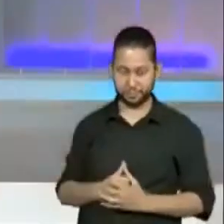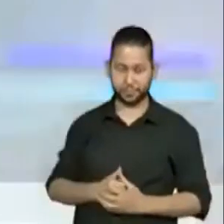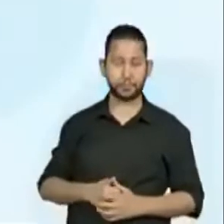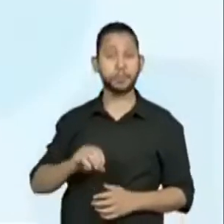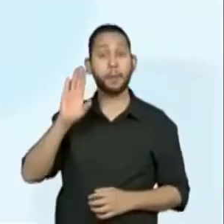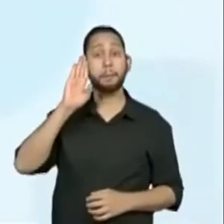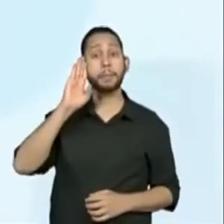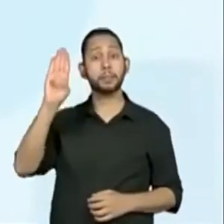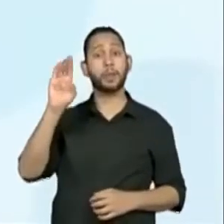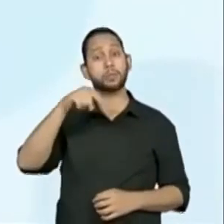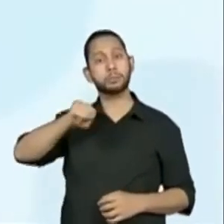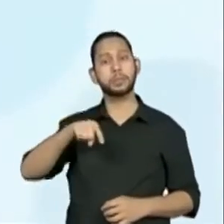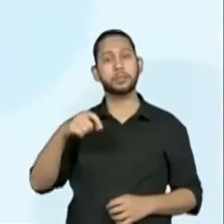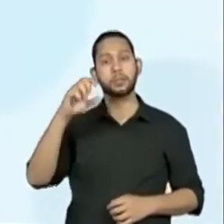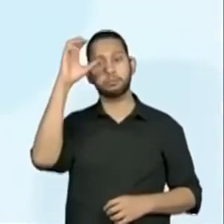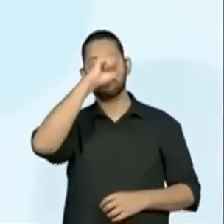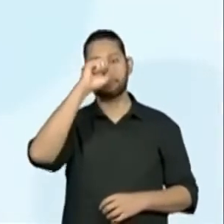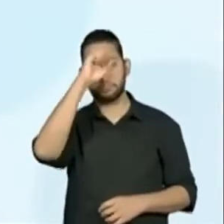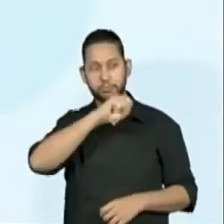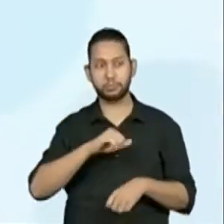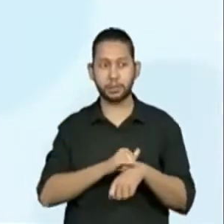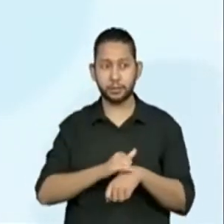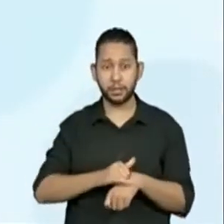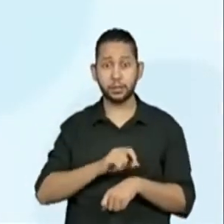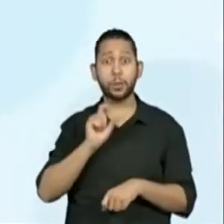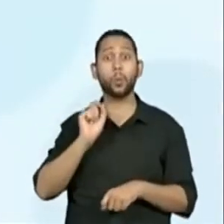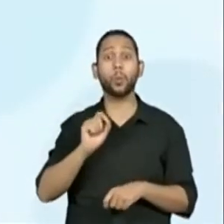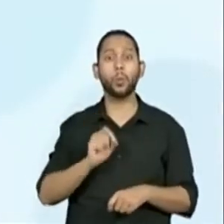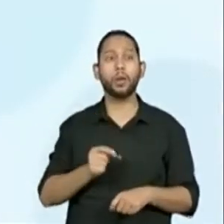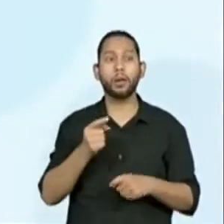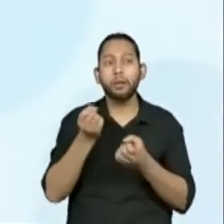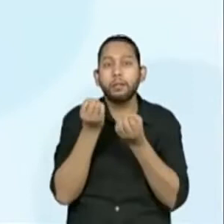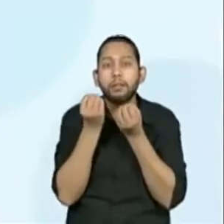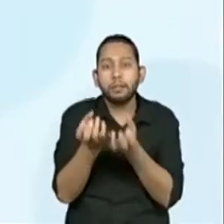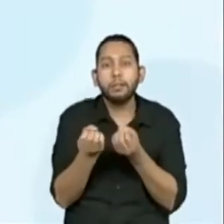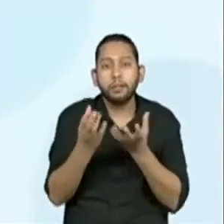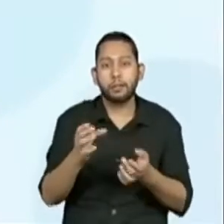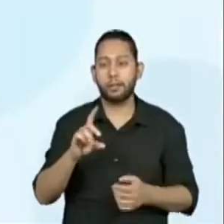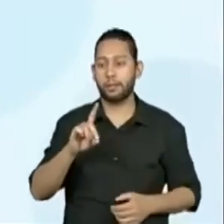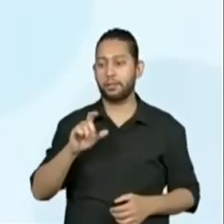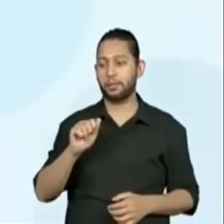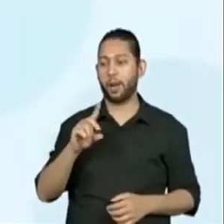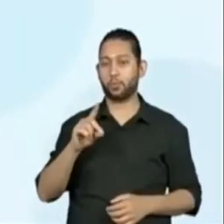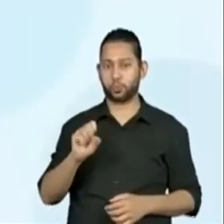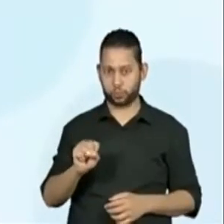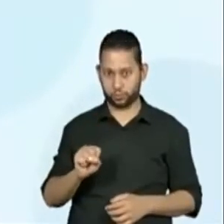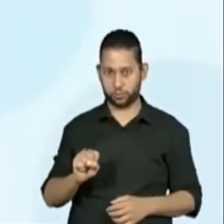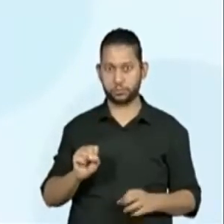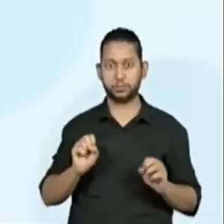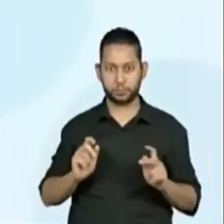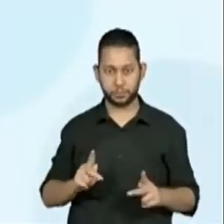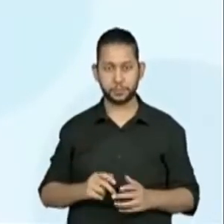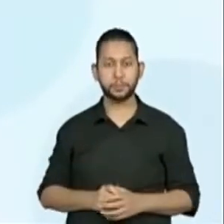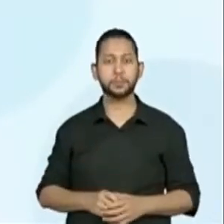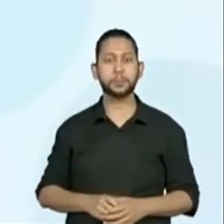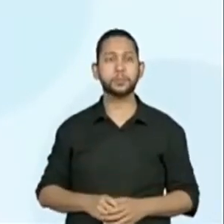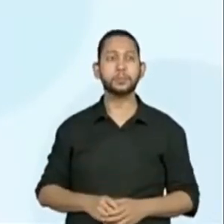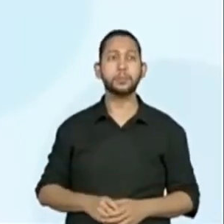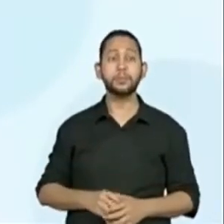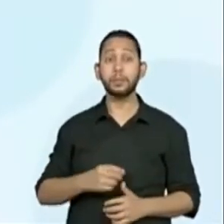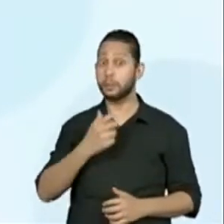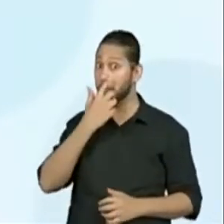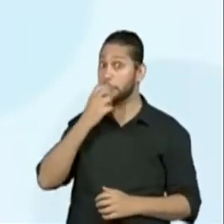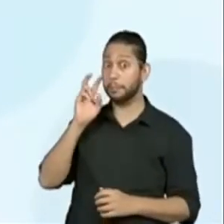que eu tenho que é observar eles são os dados dessa afirmação Então vamos lá eu tenho que